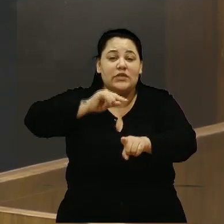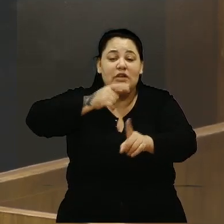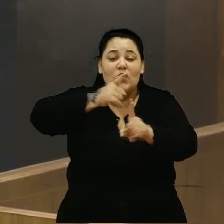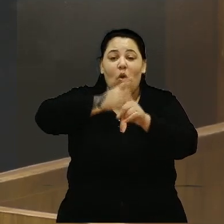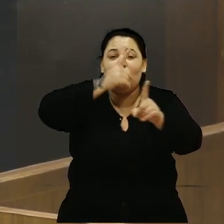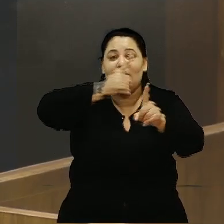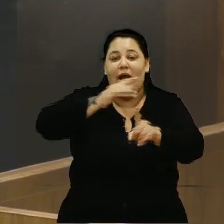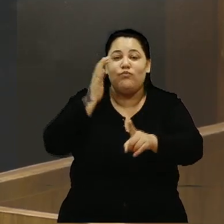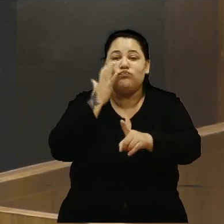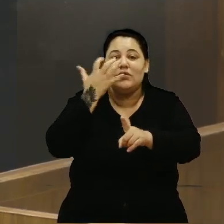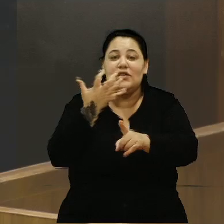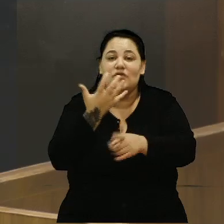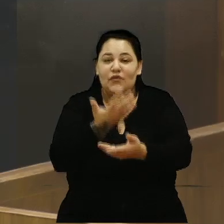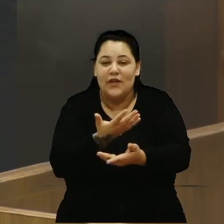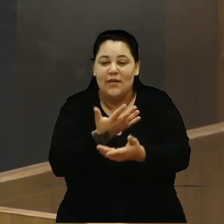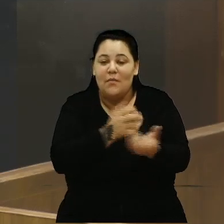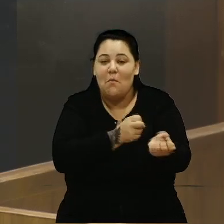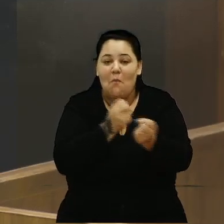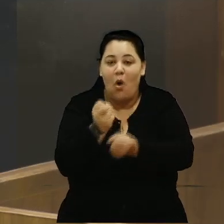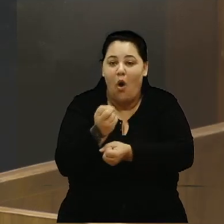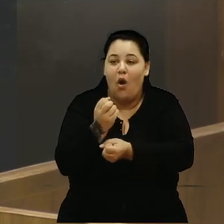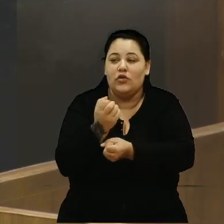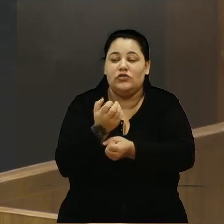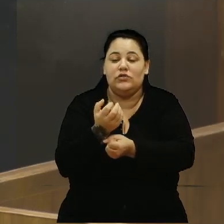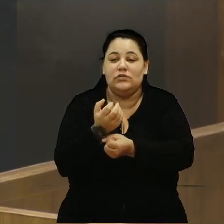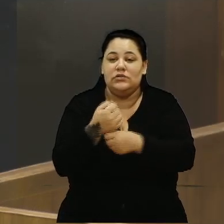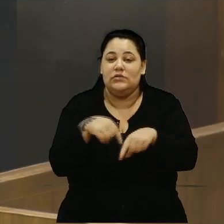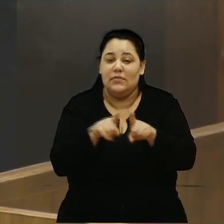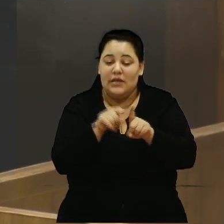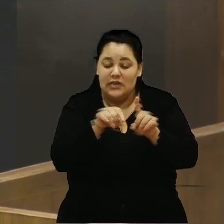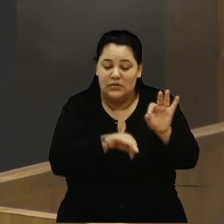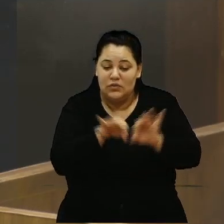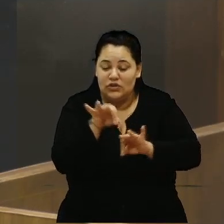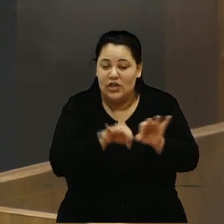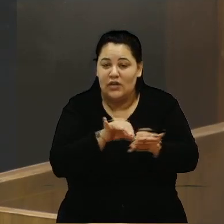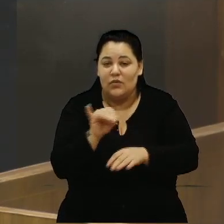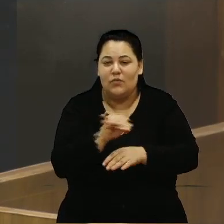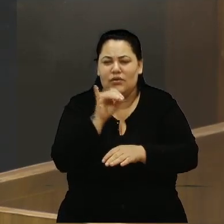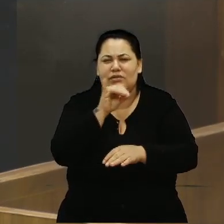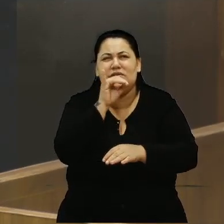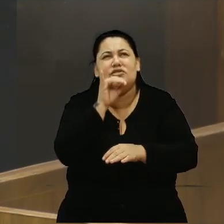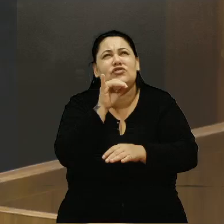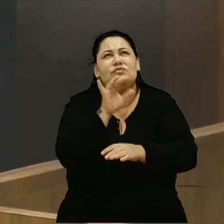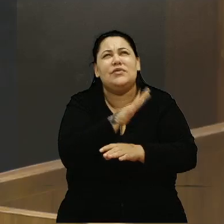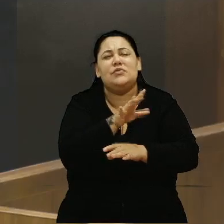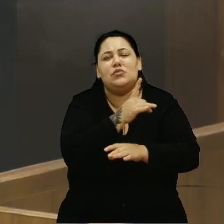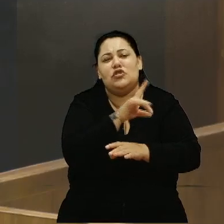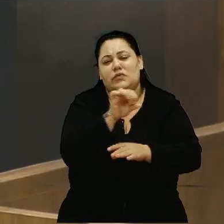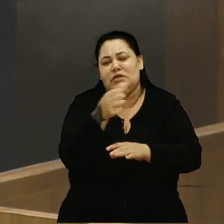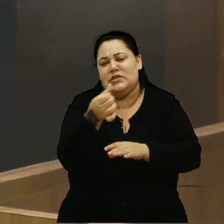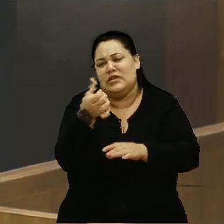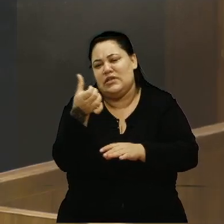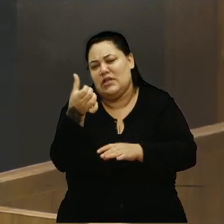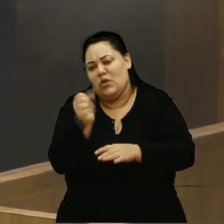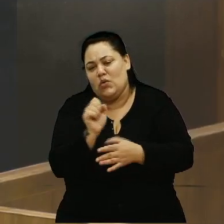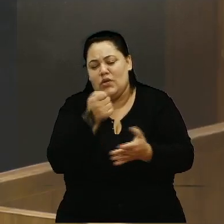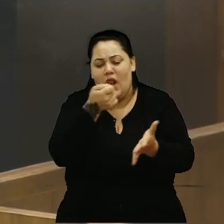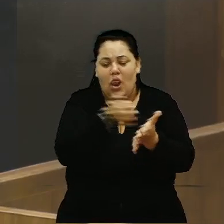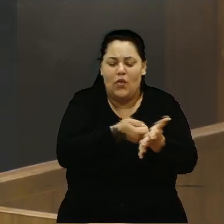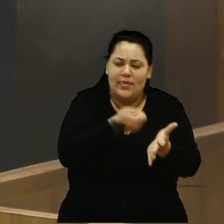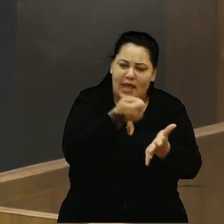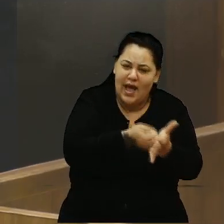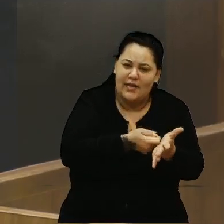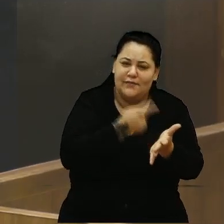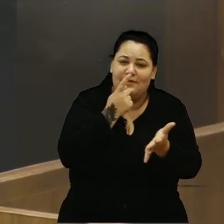solução, né, para que possa acontecer esse grande projeto que desde 68 é falado, é lutado e não se